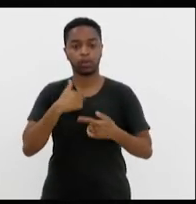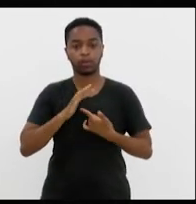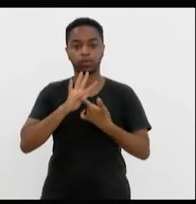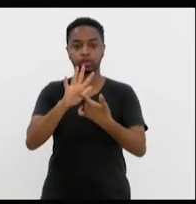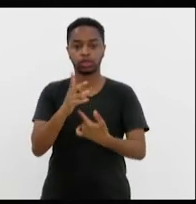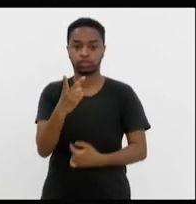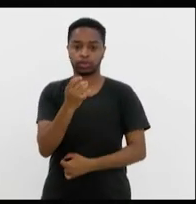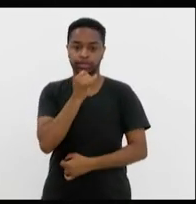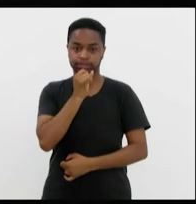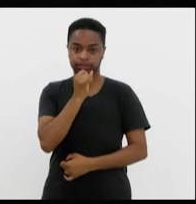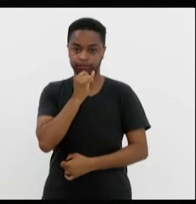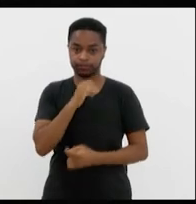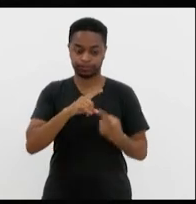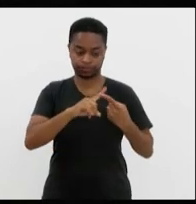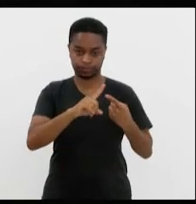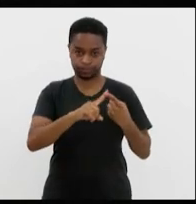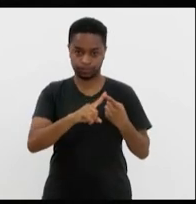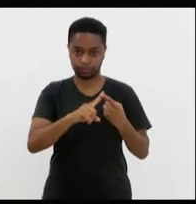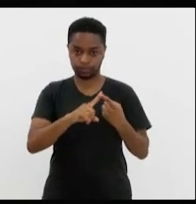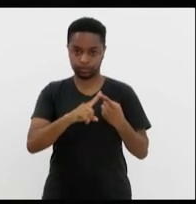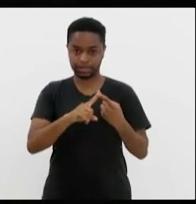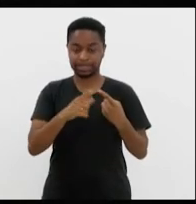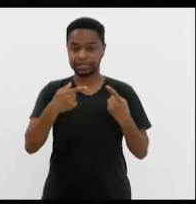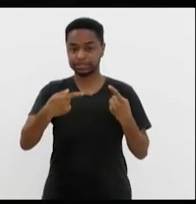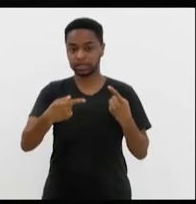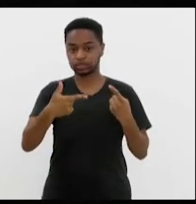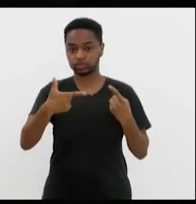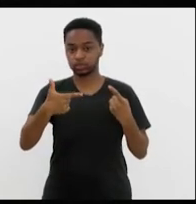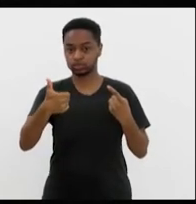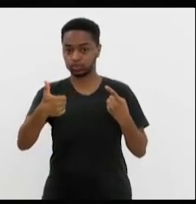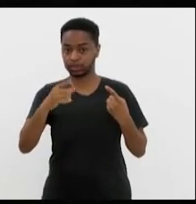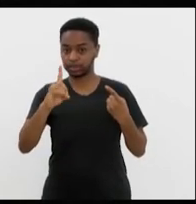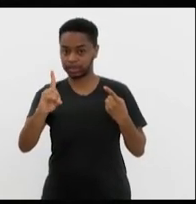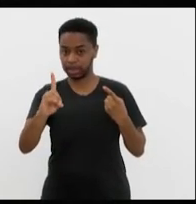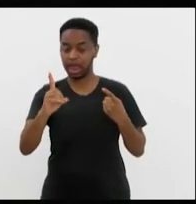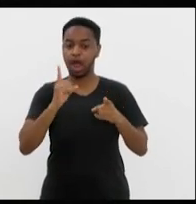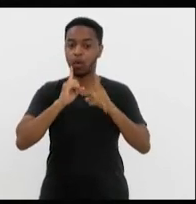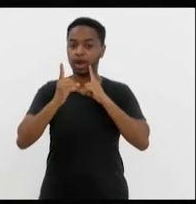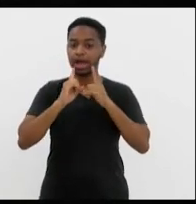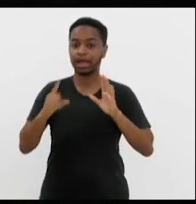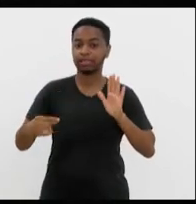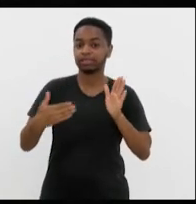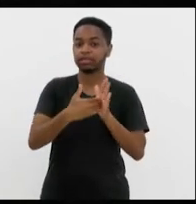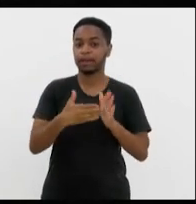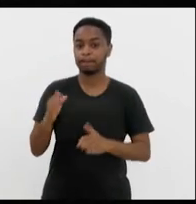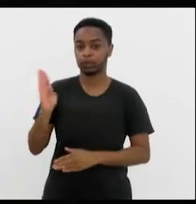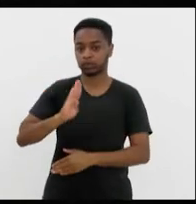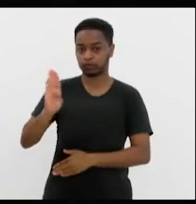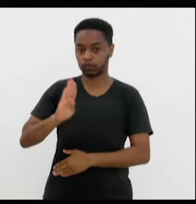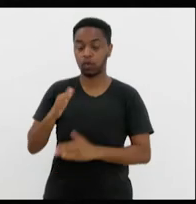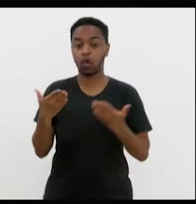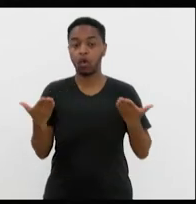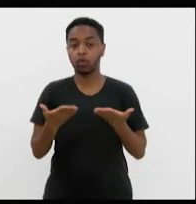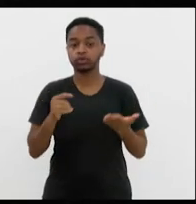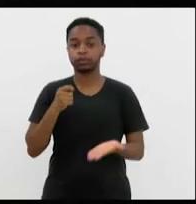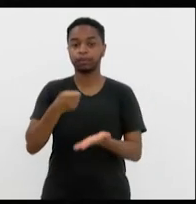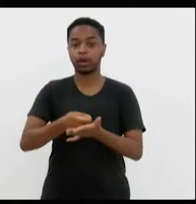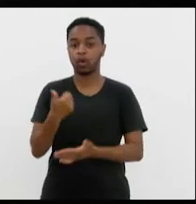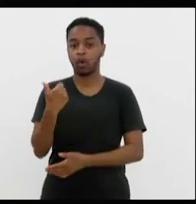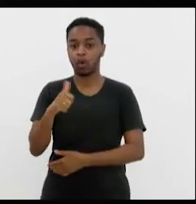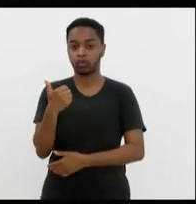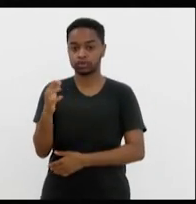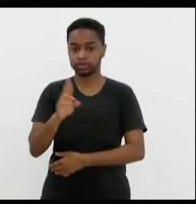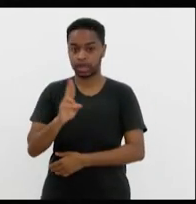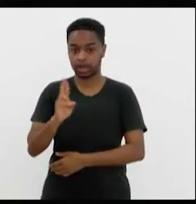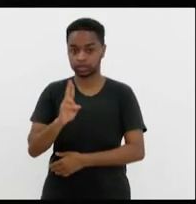dois exemplos. O primeiro é da linha 721D, de Alcântara a Botafogo. Hoje custa